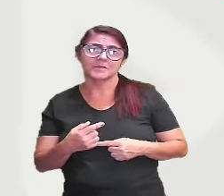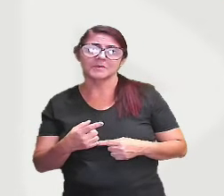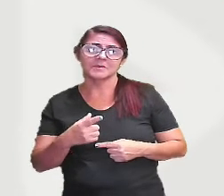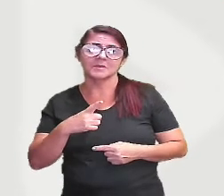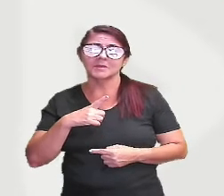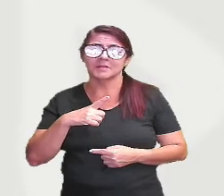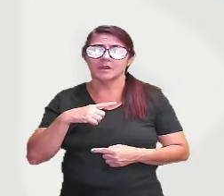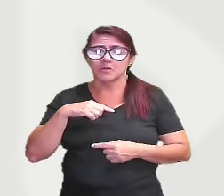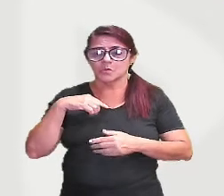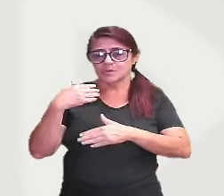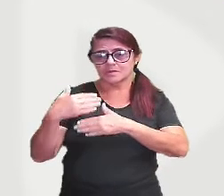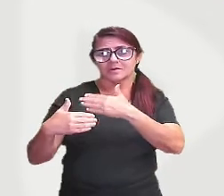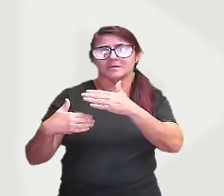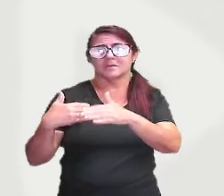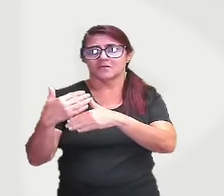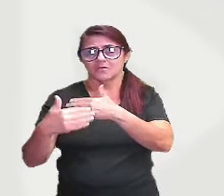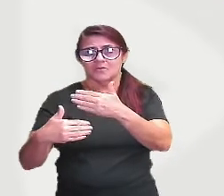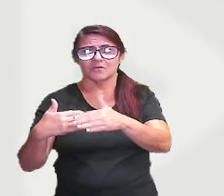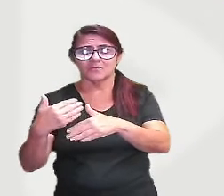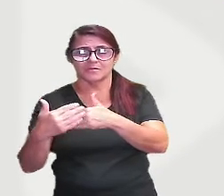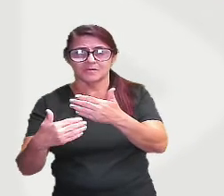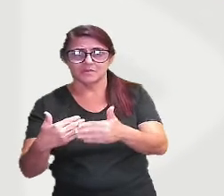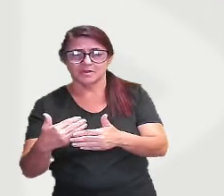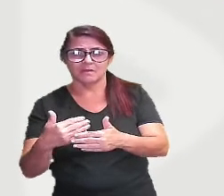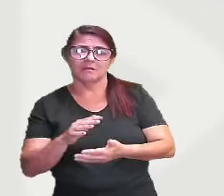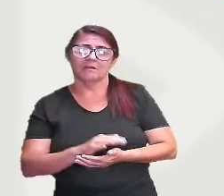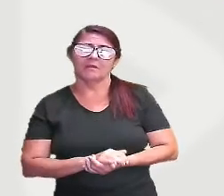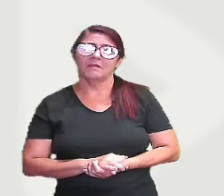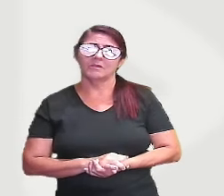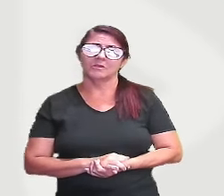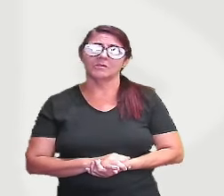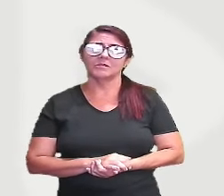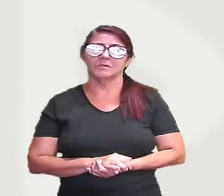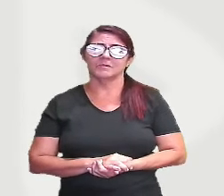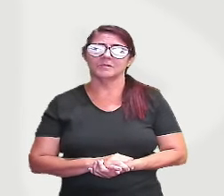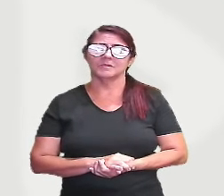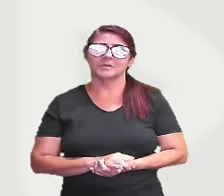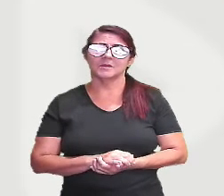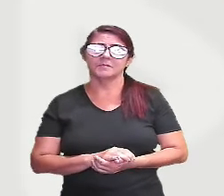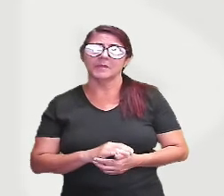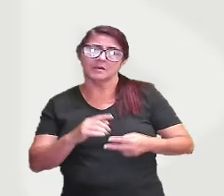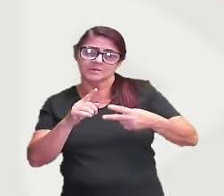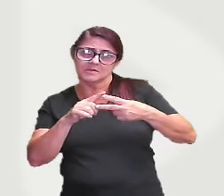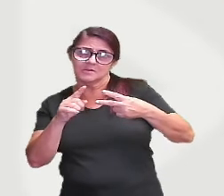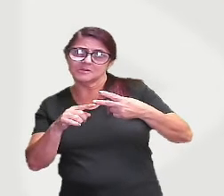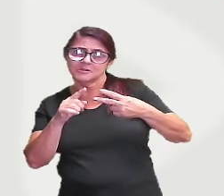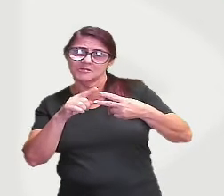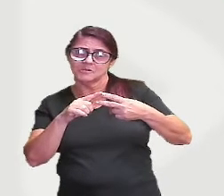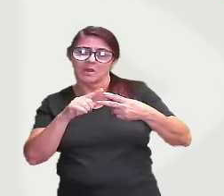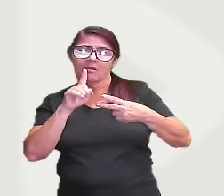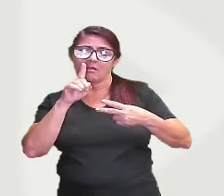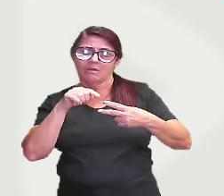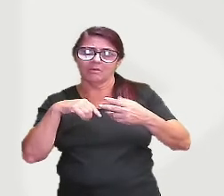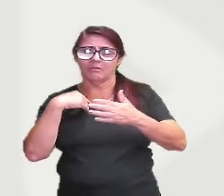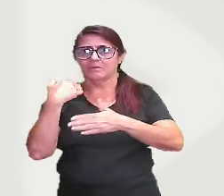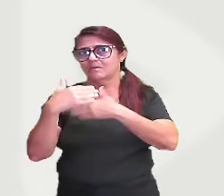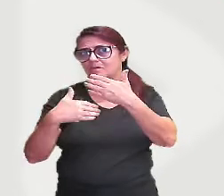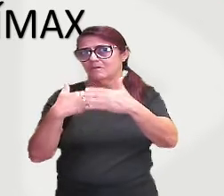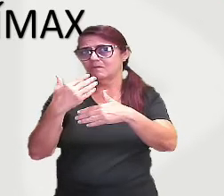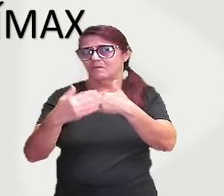o desenvolvimento, que são essa parte mais essas duas partes, é o